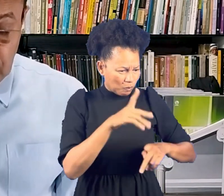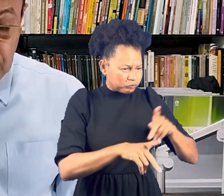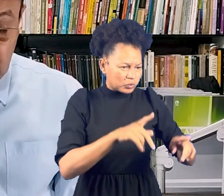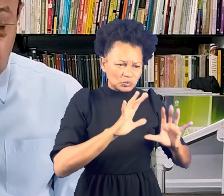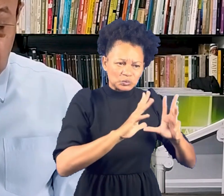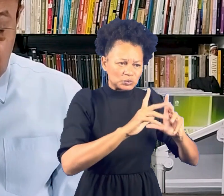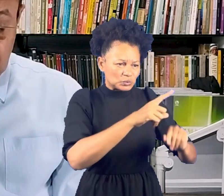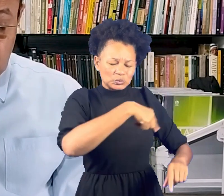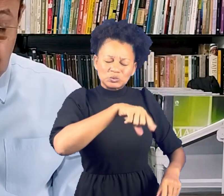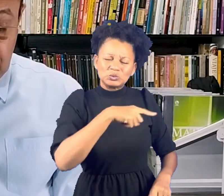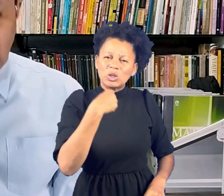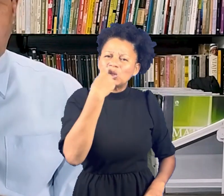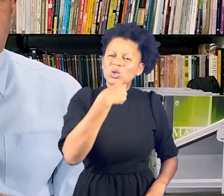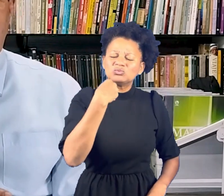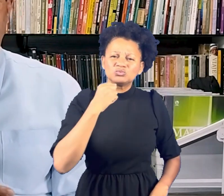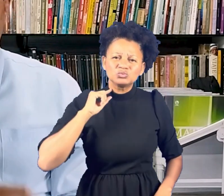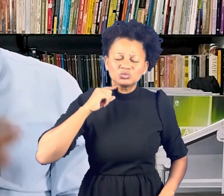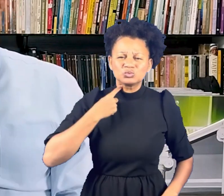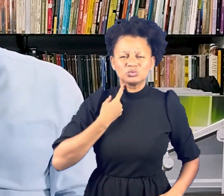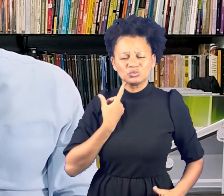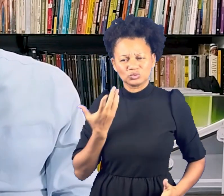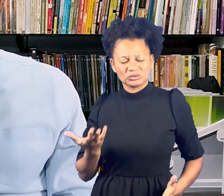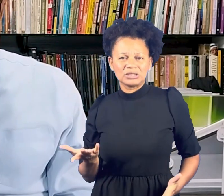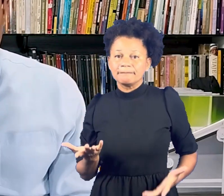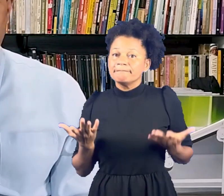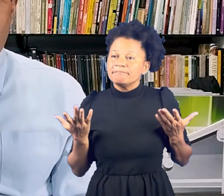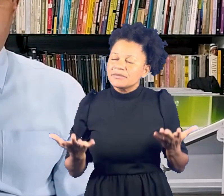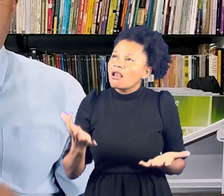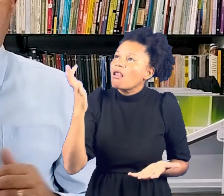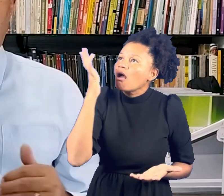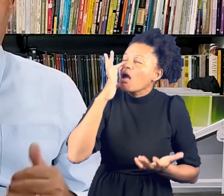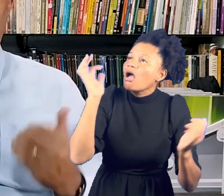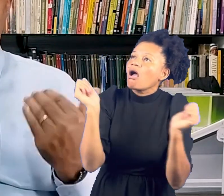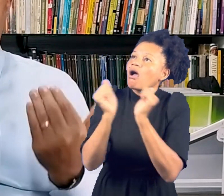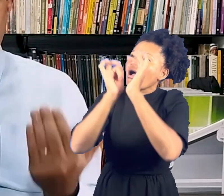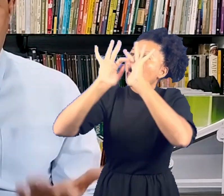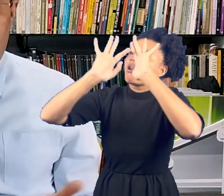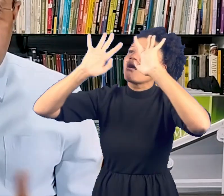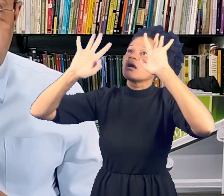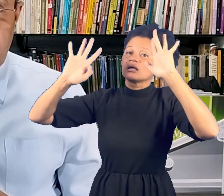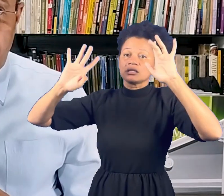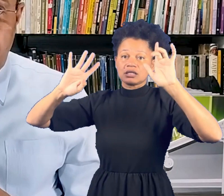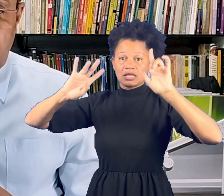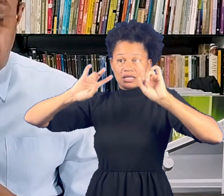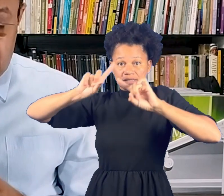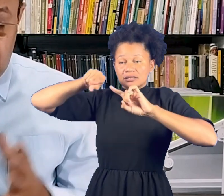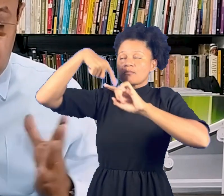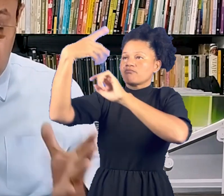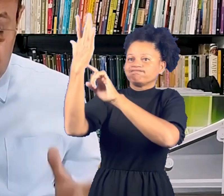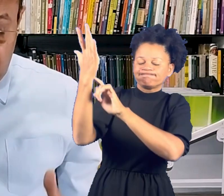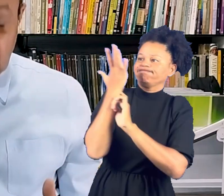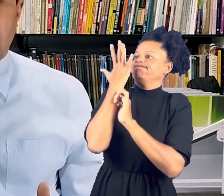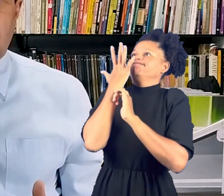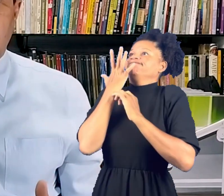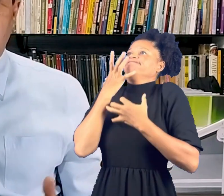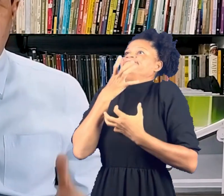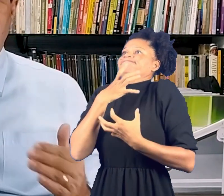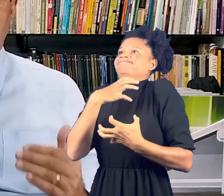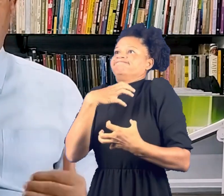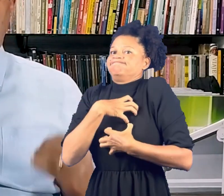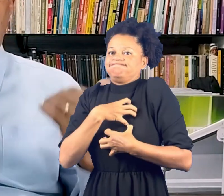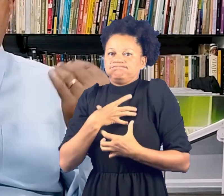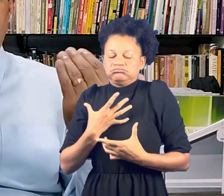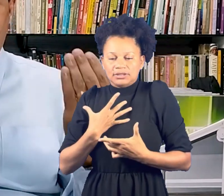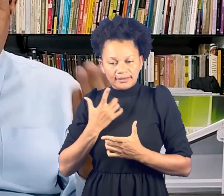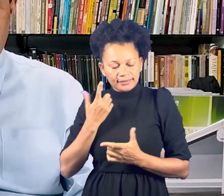um povo de impuros lábios. Então, ele contemplou esta glória e após esta glória ser manifesta a